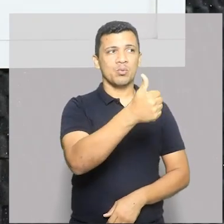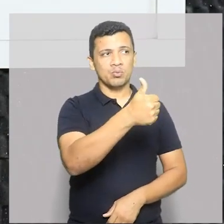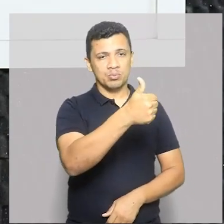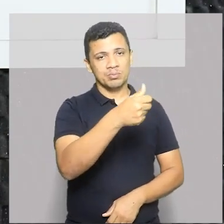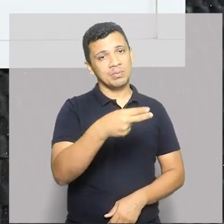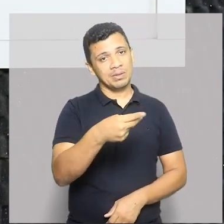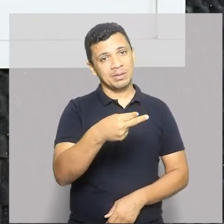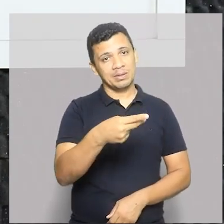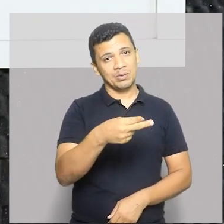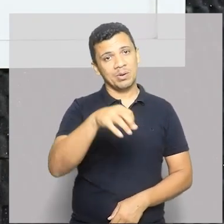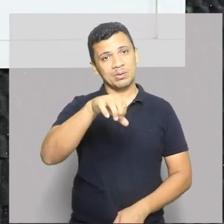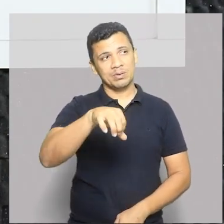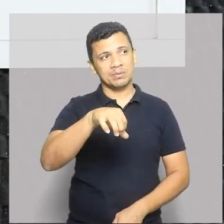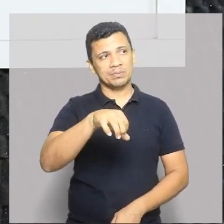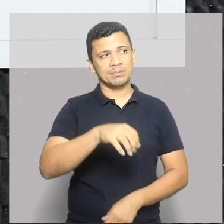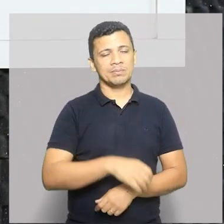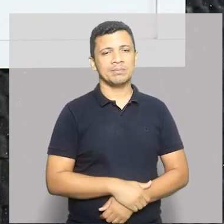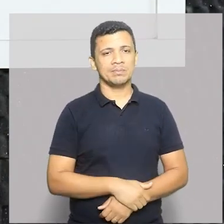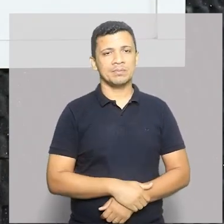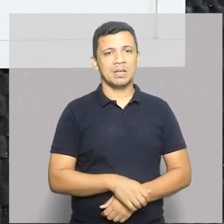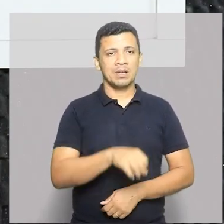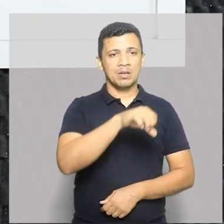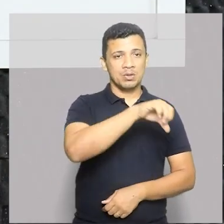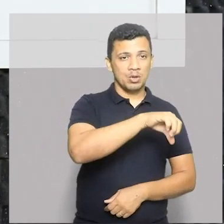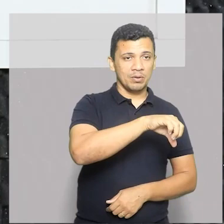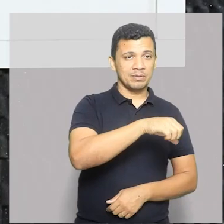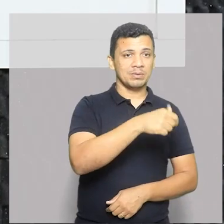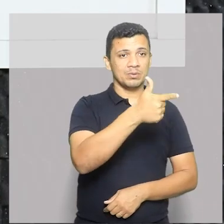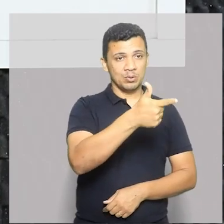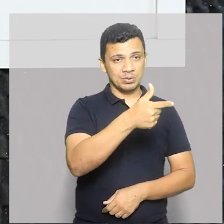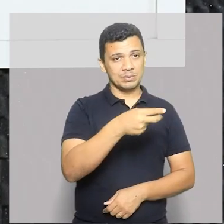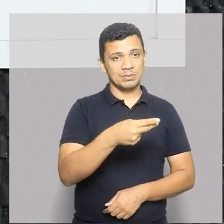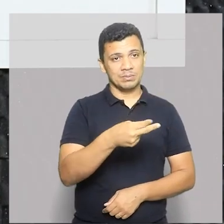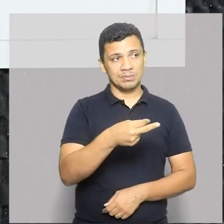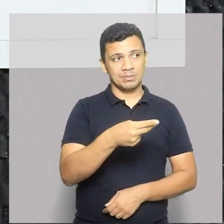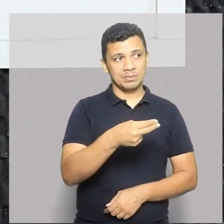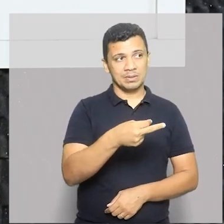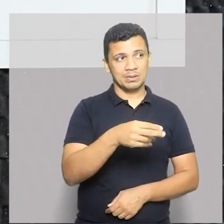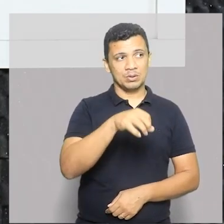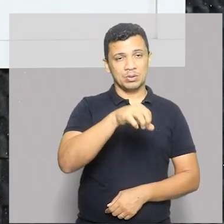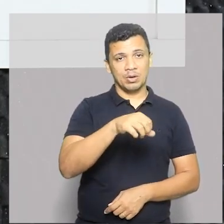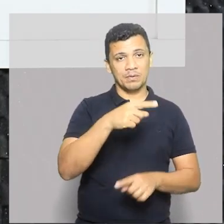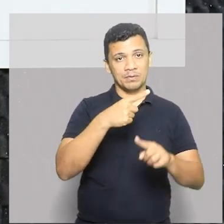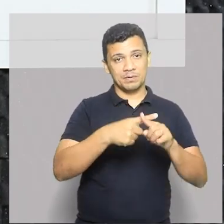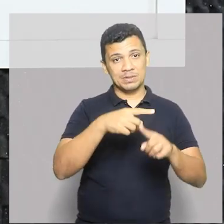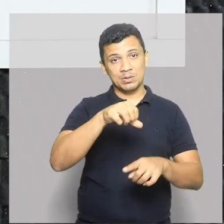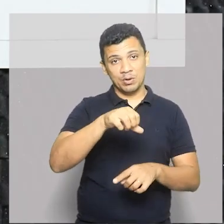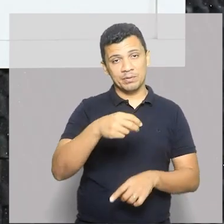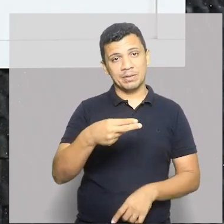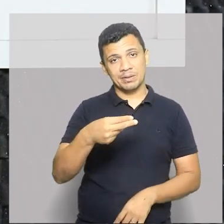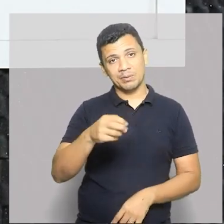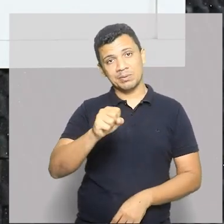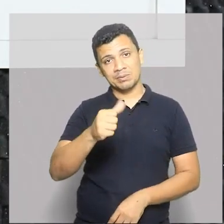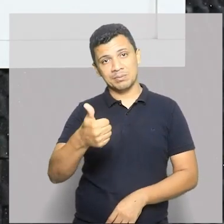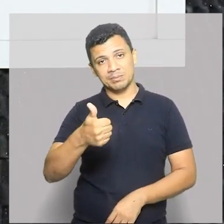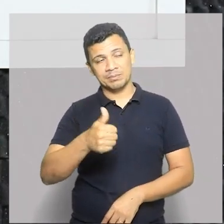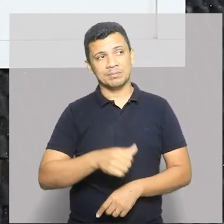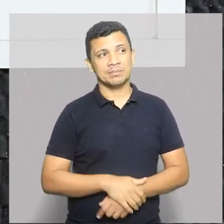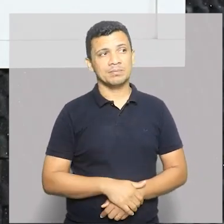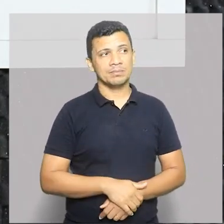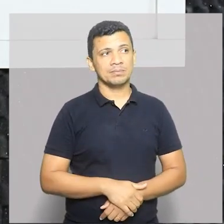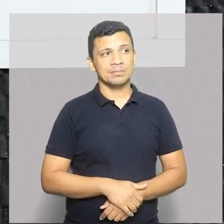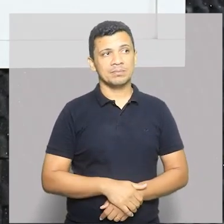9. É o 9 uma única vez. 9 elevado a 2, é 9 vezes 9, 81. Bora lá de novo,